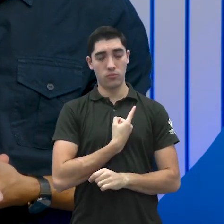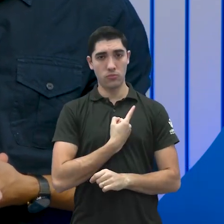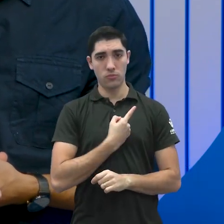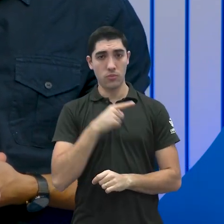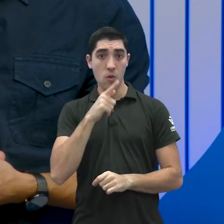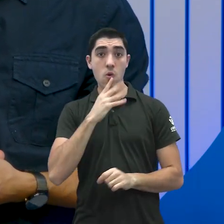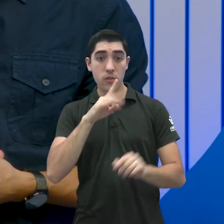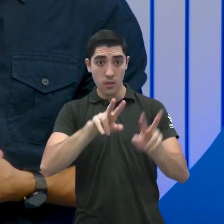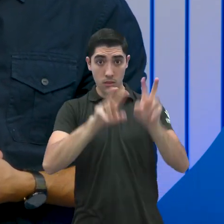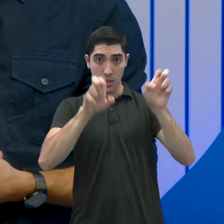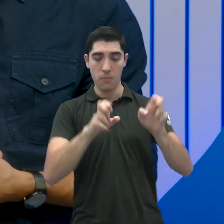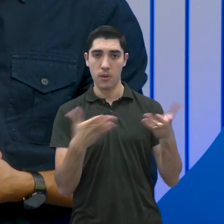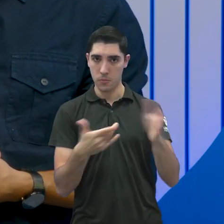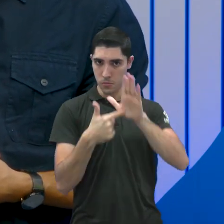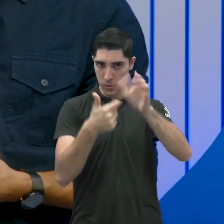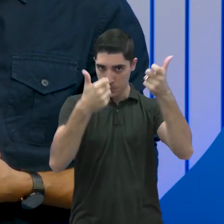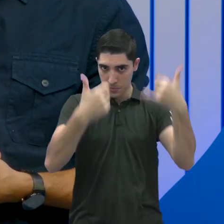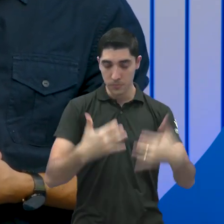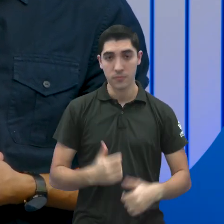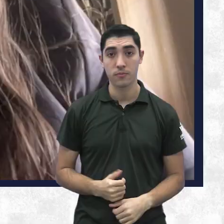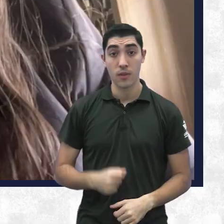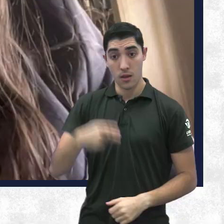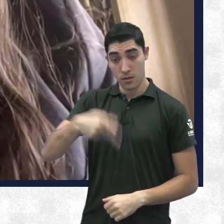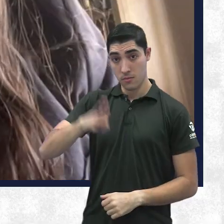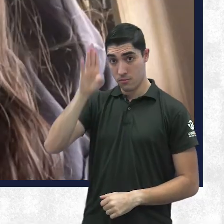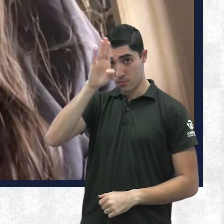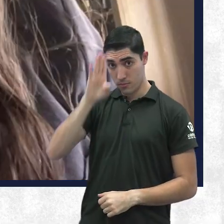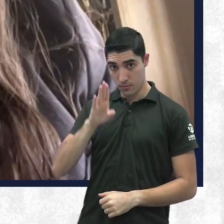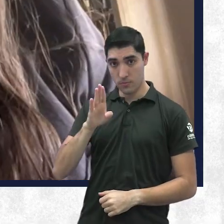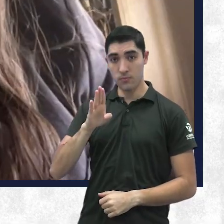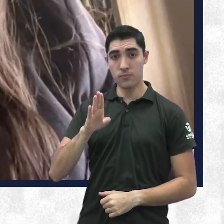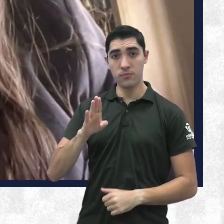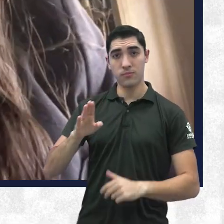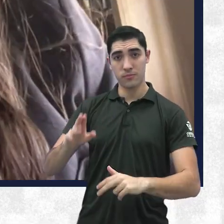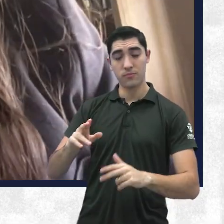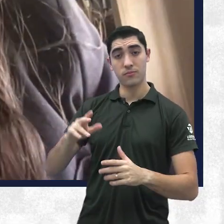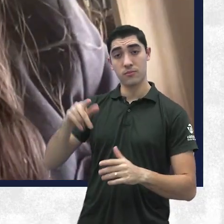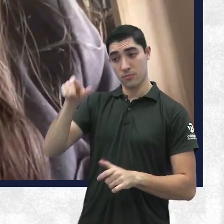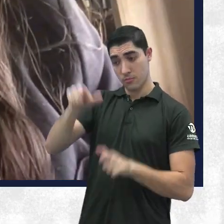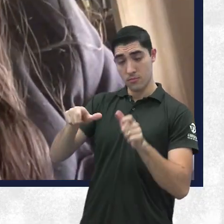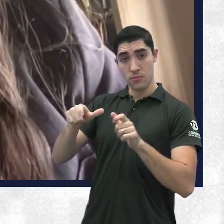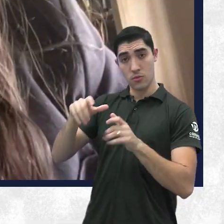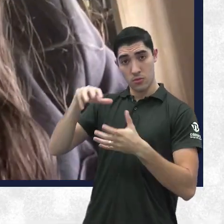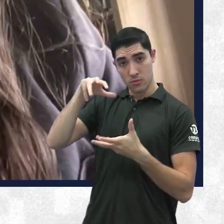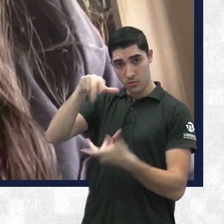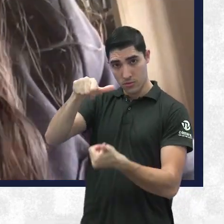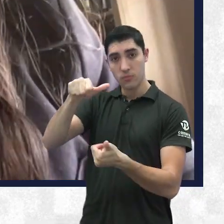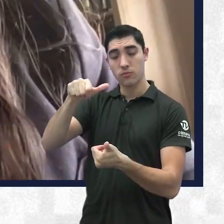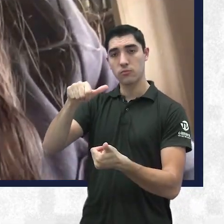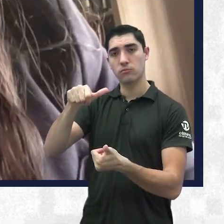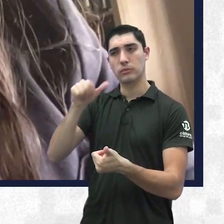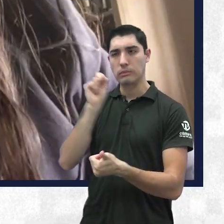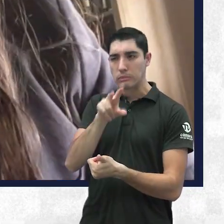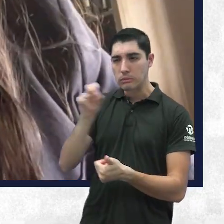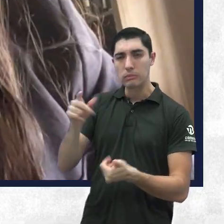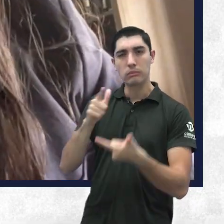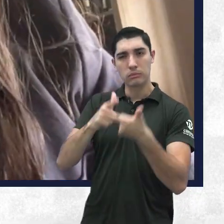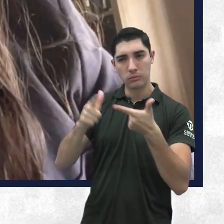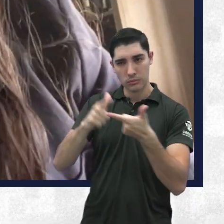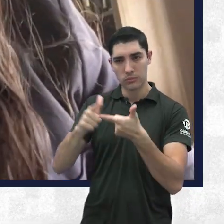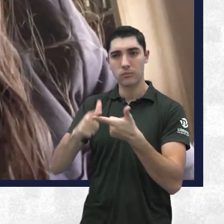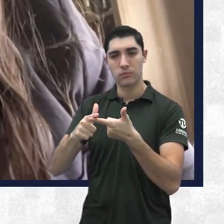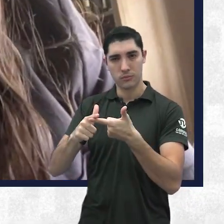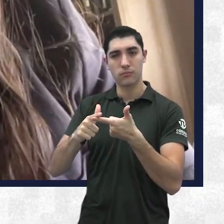ajudar a gente a entender melhor esse assunto. Confira. Estamos vivendo no Brasil e no mundo polaridades, né?